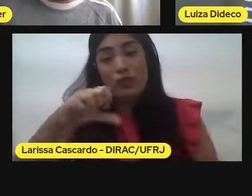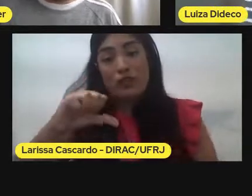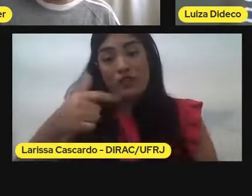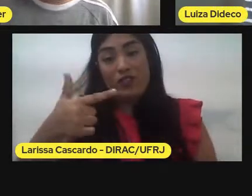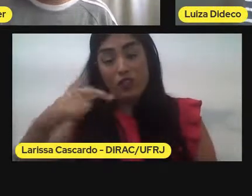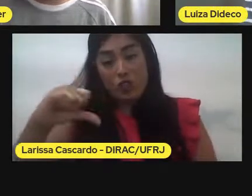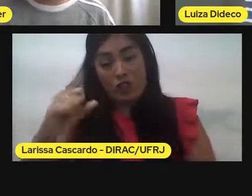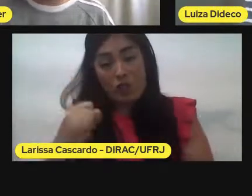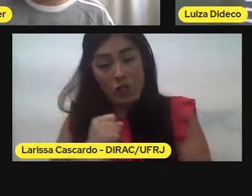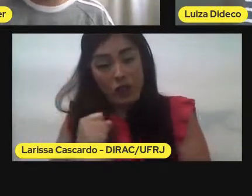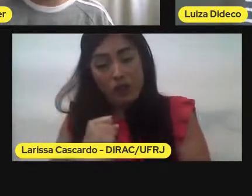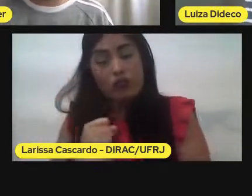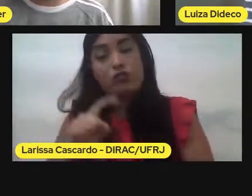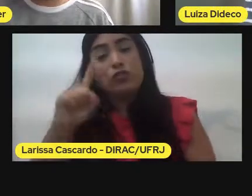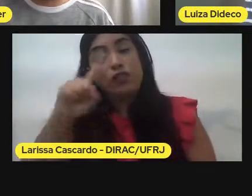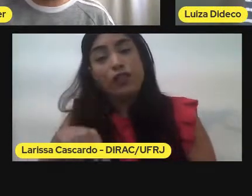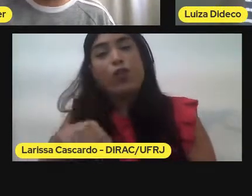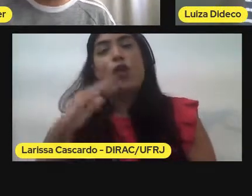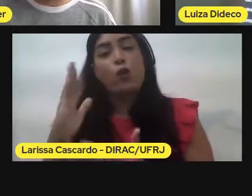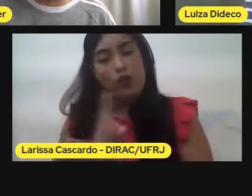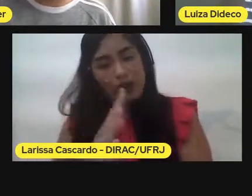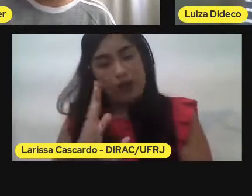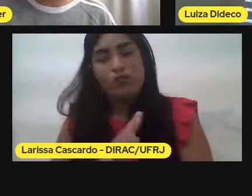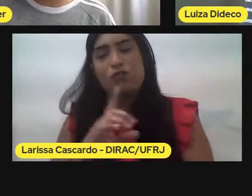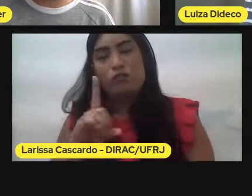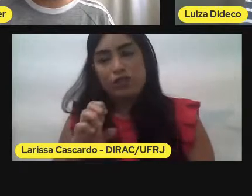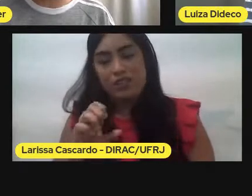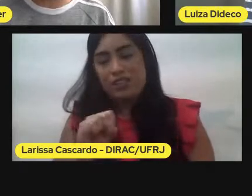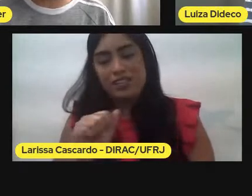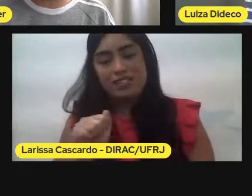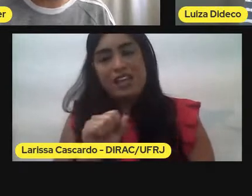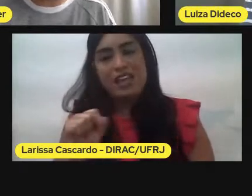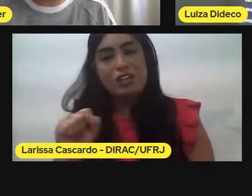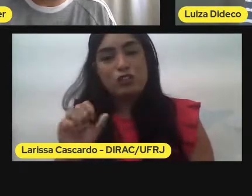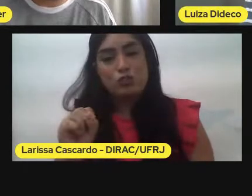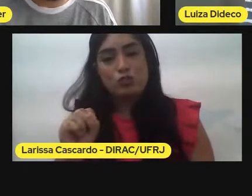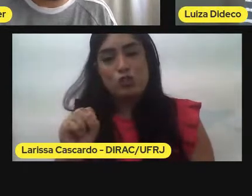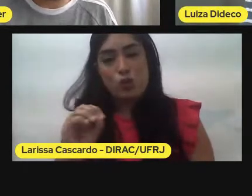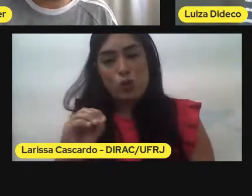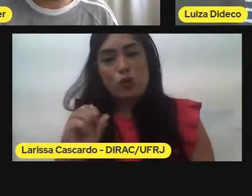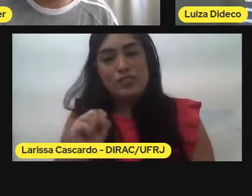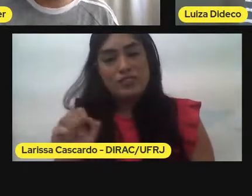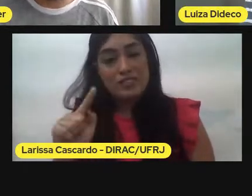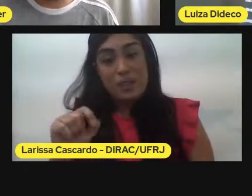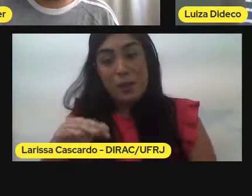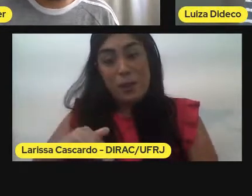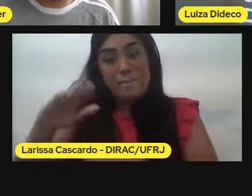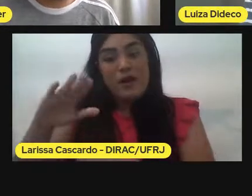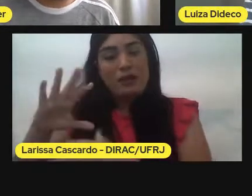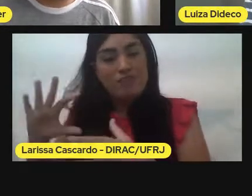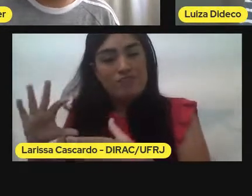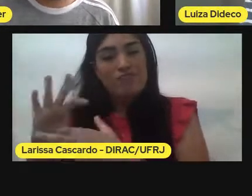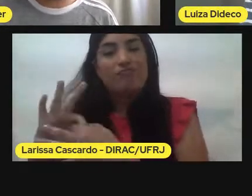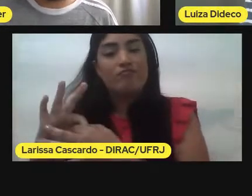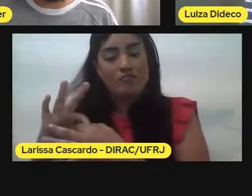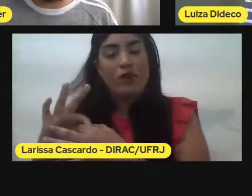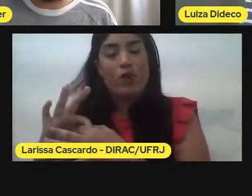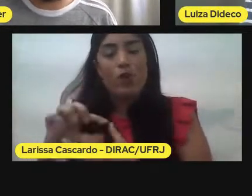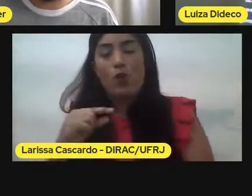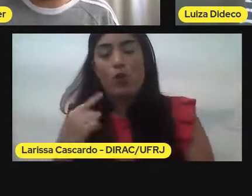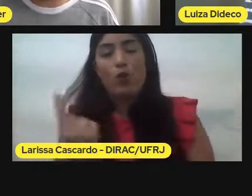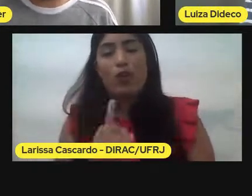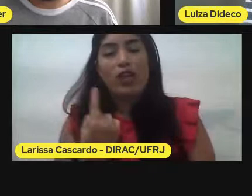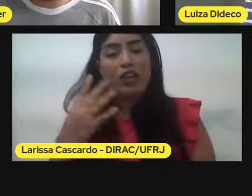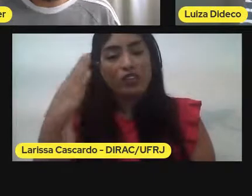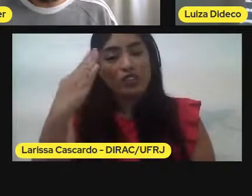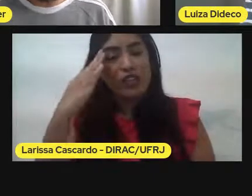pós-1929, que é um livro do Desassossego muito mais conectado com aquilo que a gente entende por modernidade